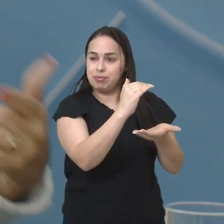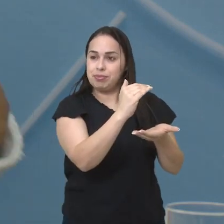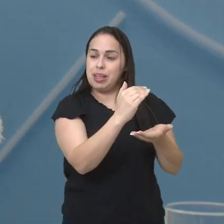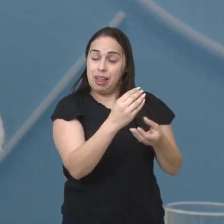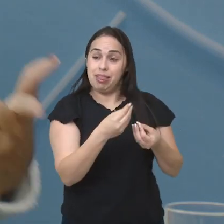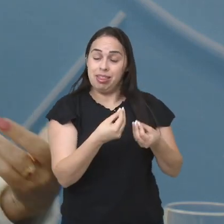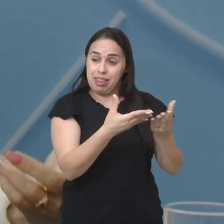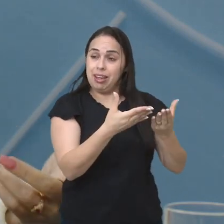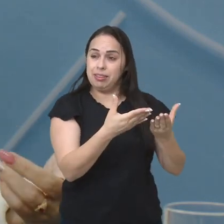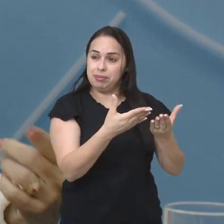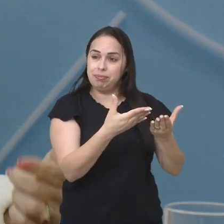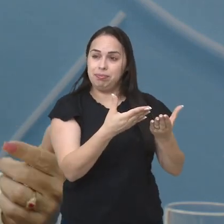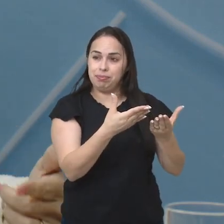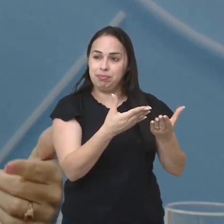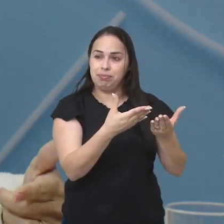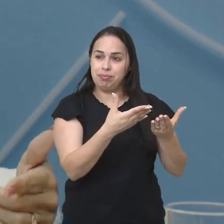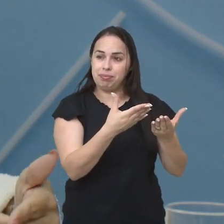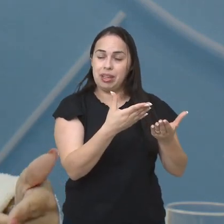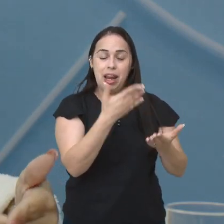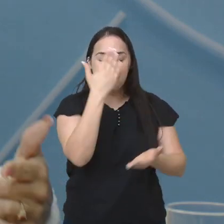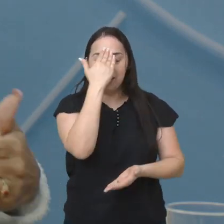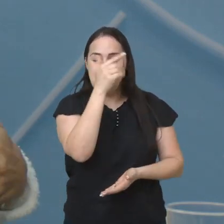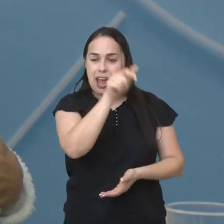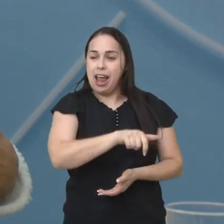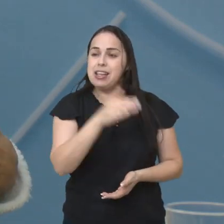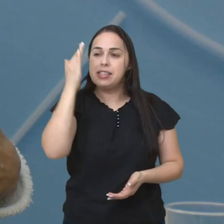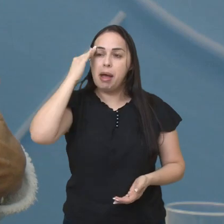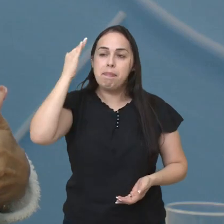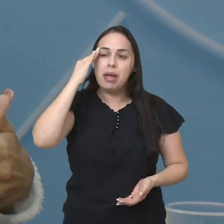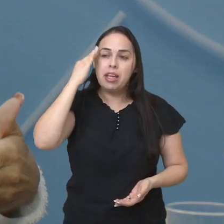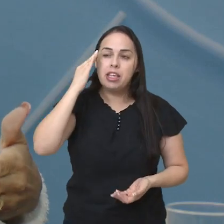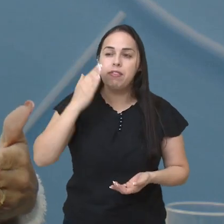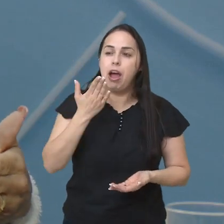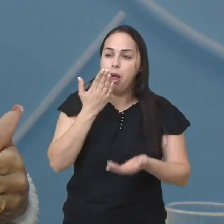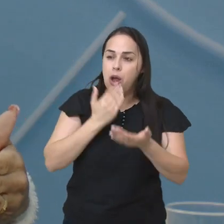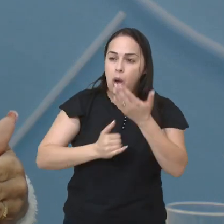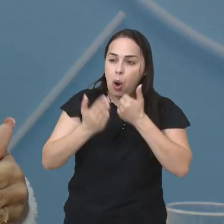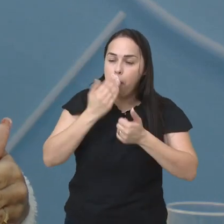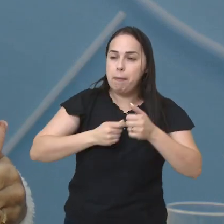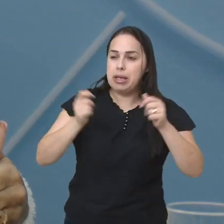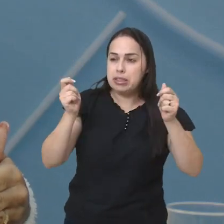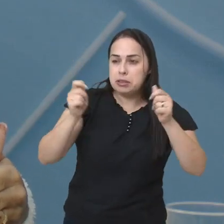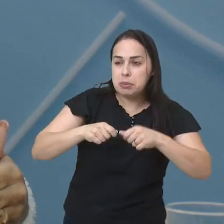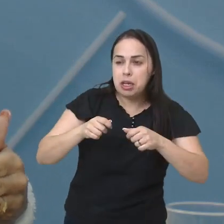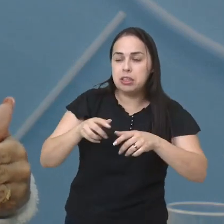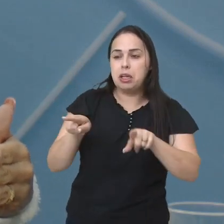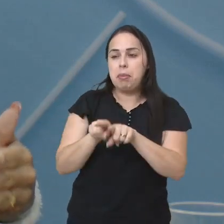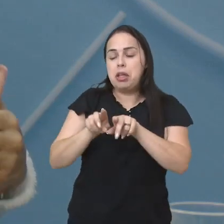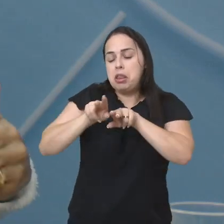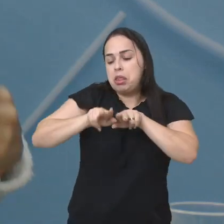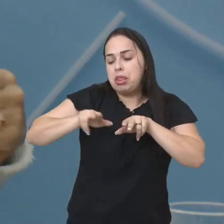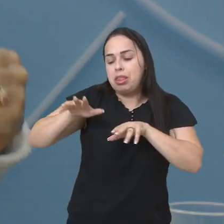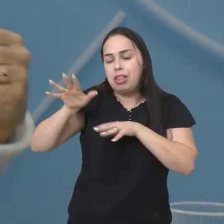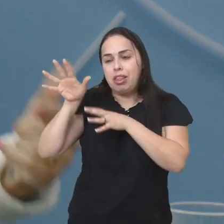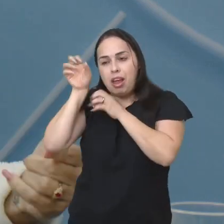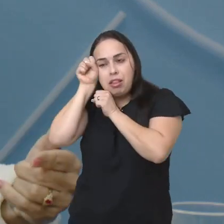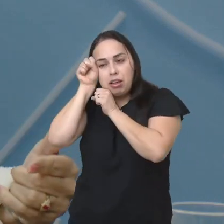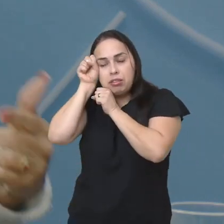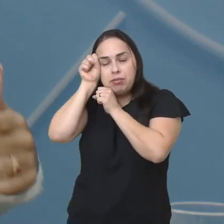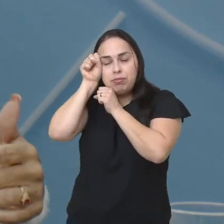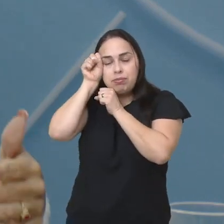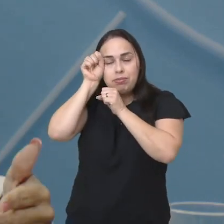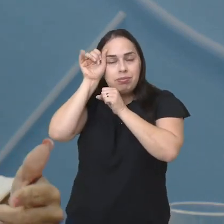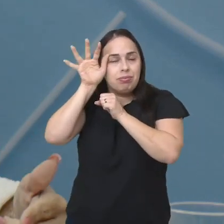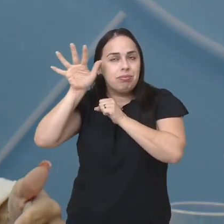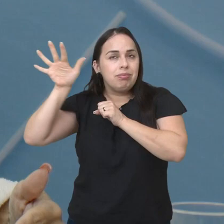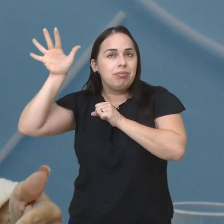dignidade para essa pessoa, dela saber que naquele dia ela vai poder deitar a cabeça na cama e saber que ela vai acordar no outro